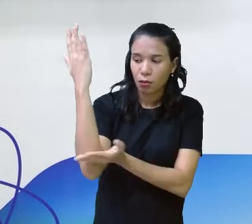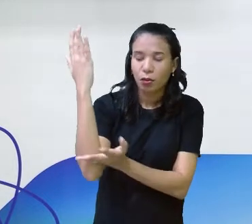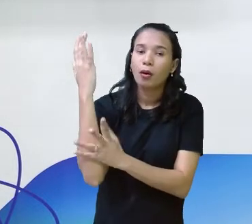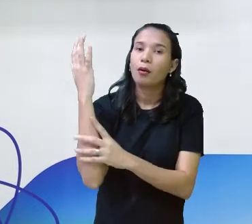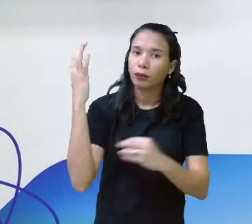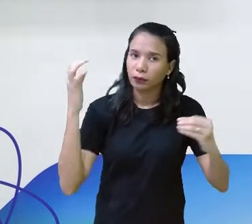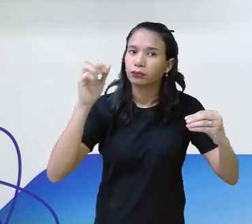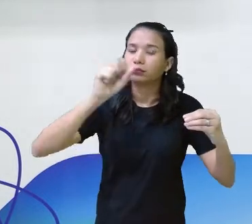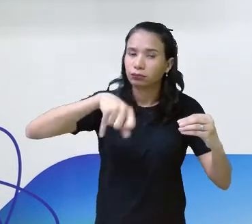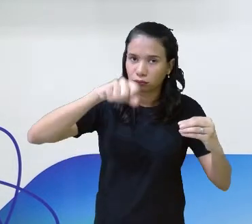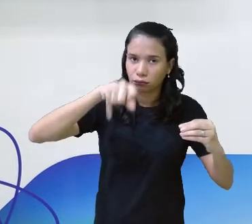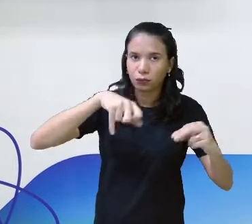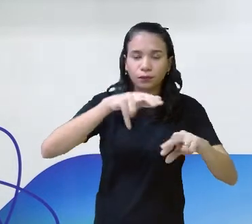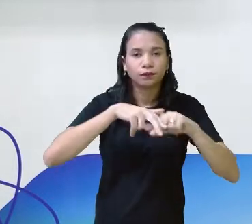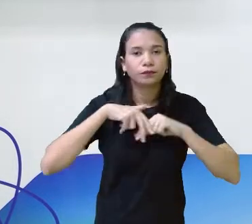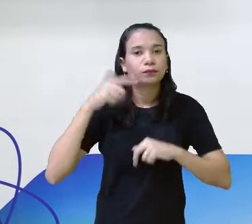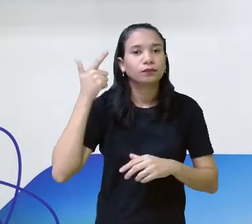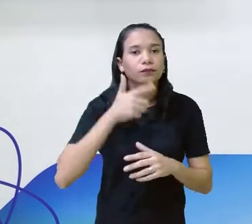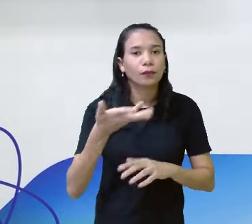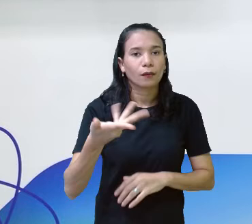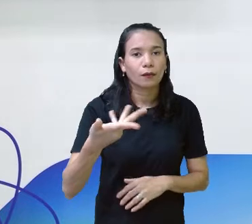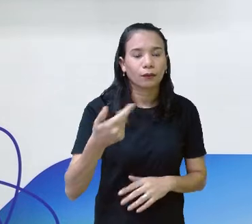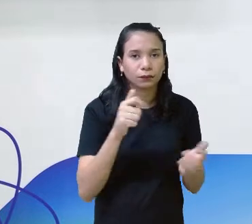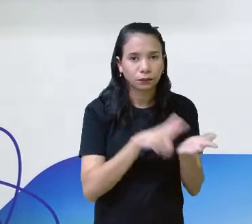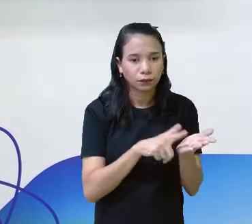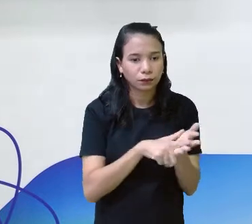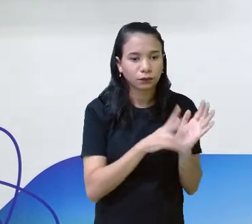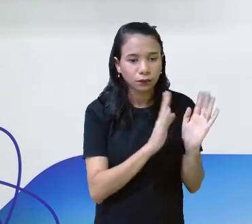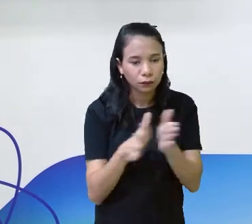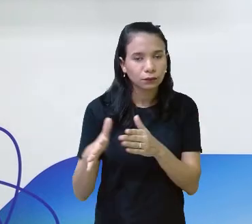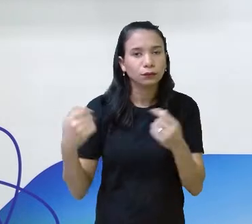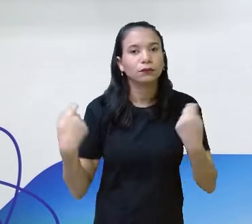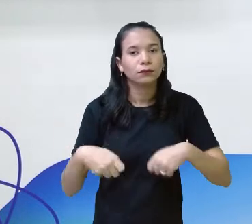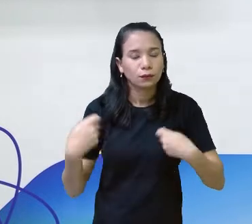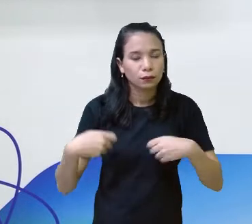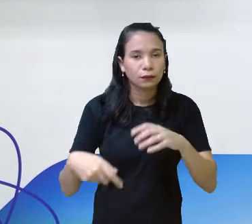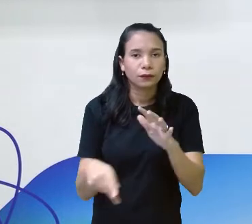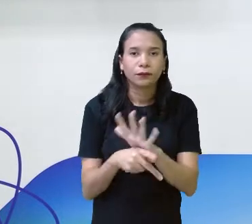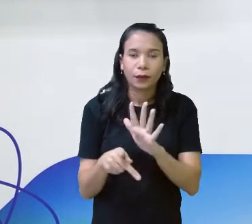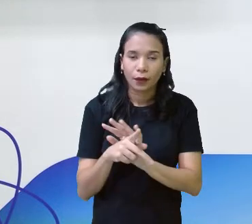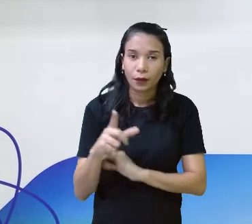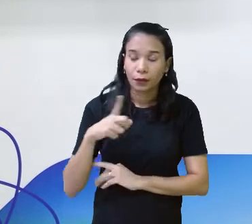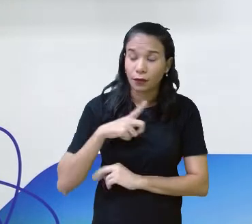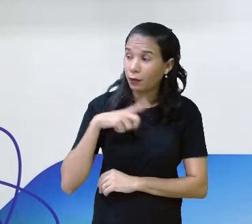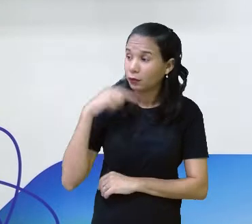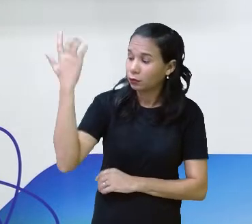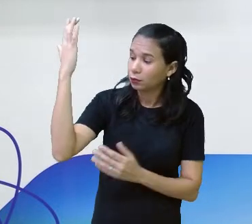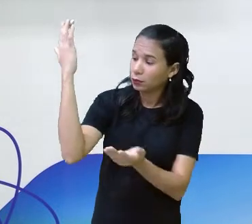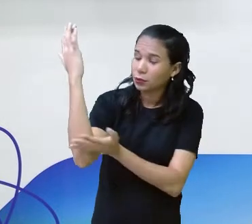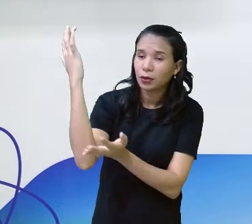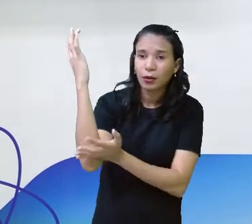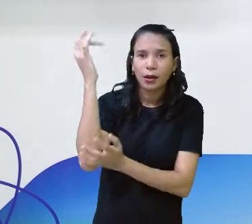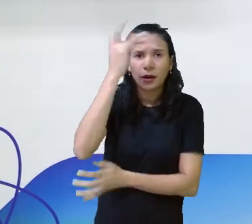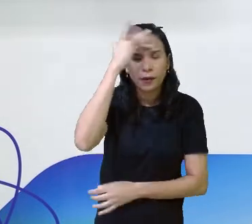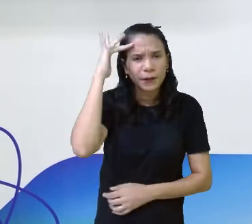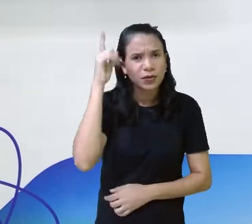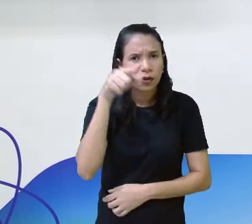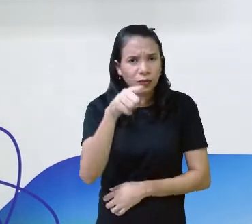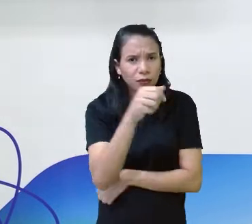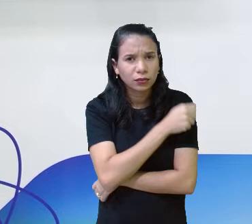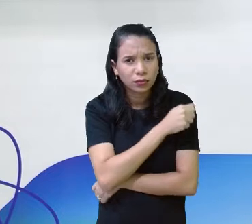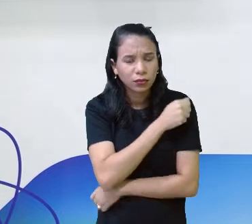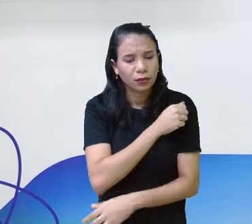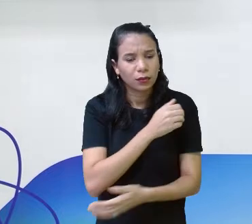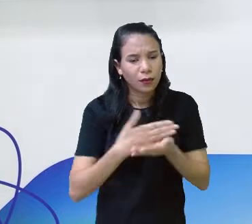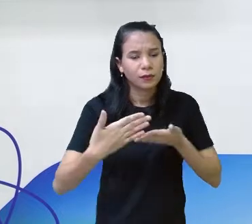não? Sim. Claro, é todo um processo, mas precisa da madeira do tronco da árvore. Por que não você, estudante, a partir